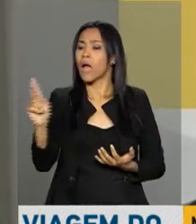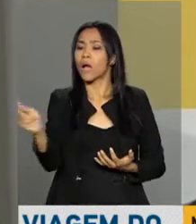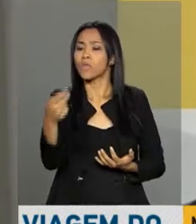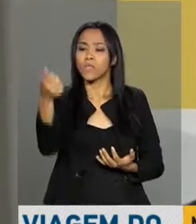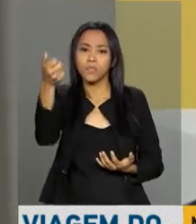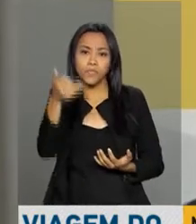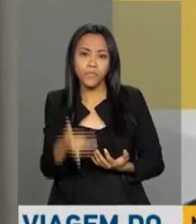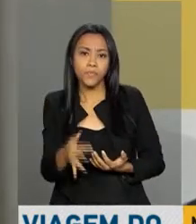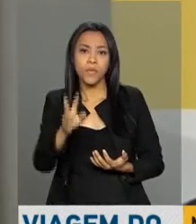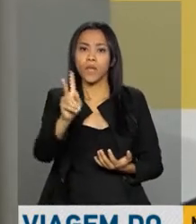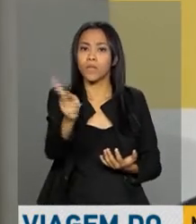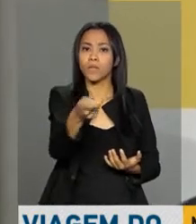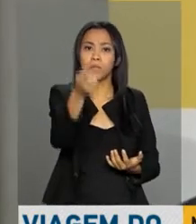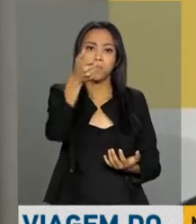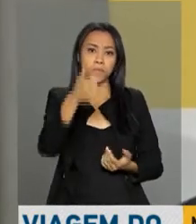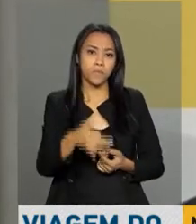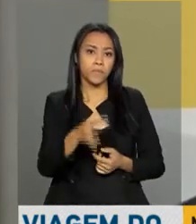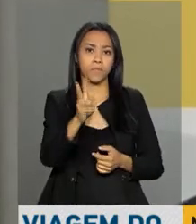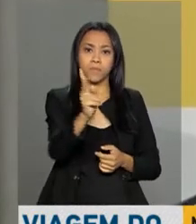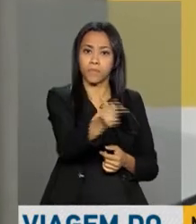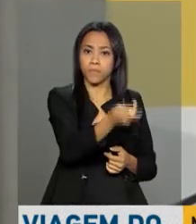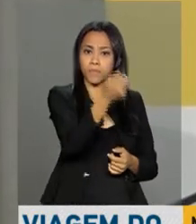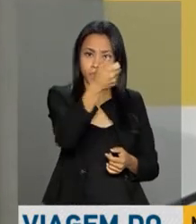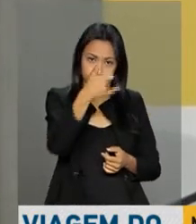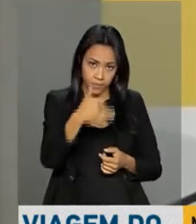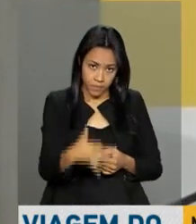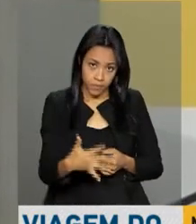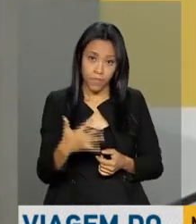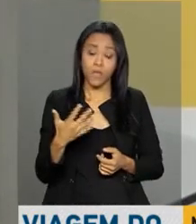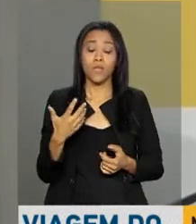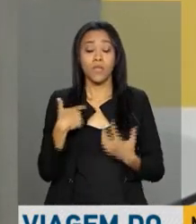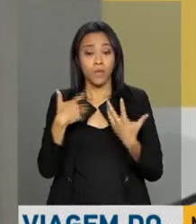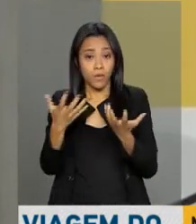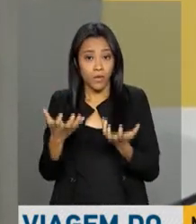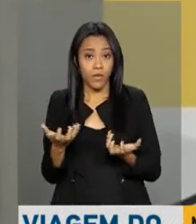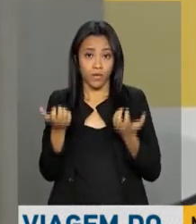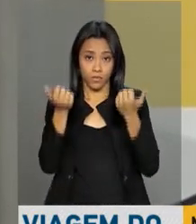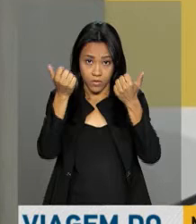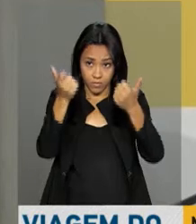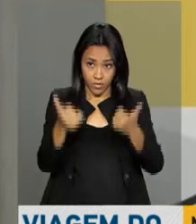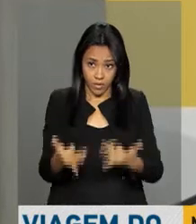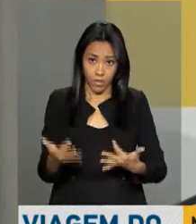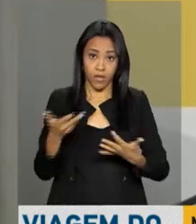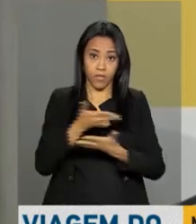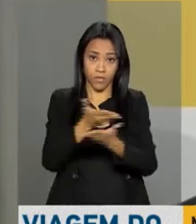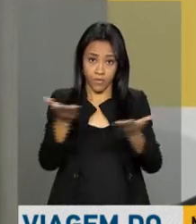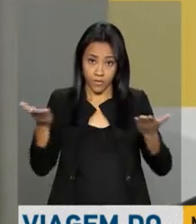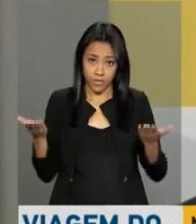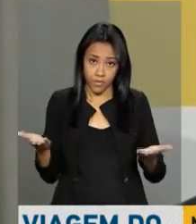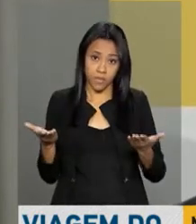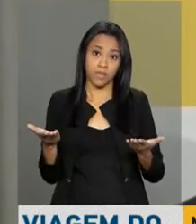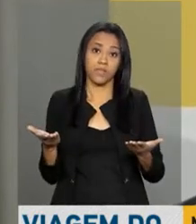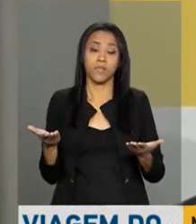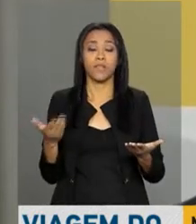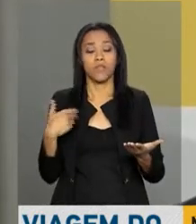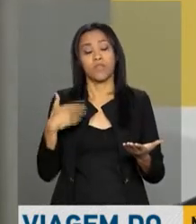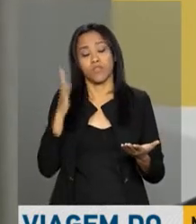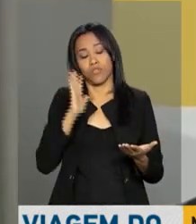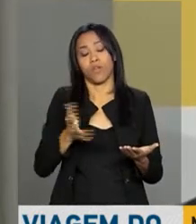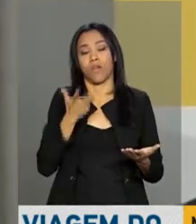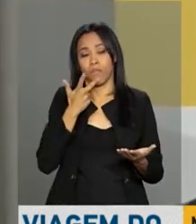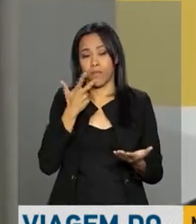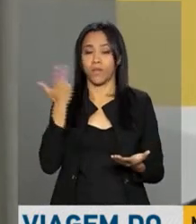mas eu tomo a liberdade é de ressaltar embora talvez ser repetitivo